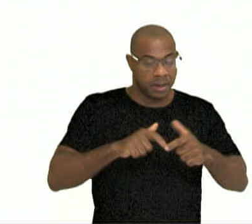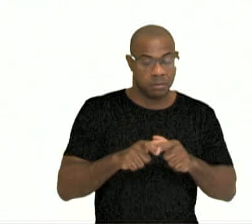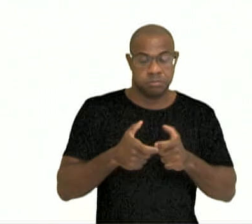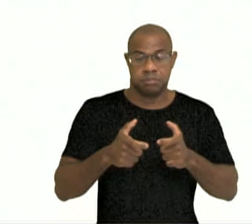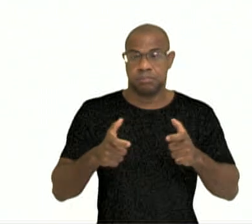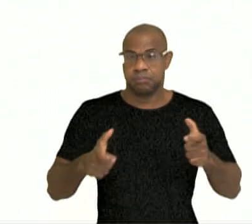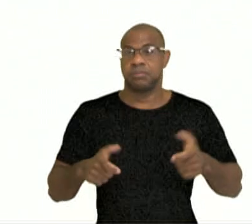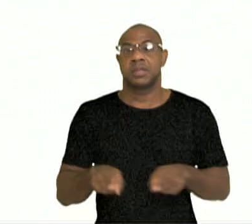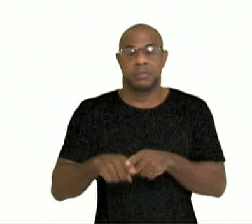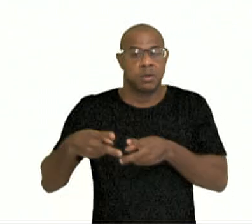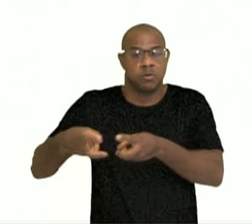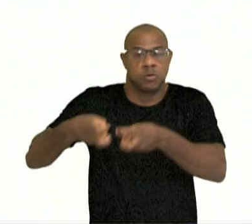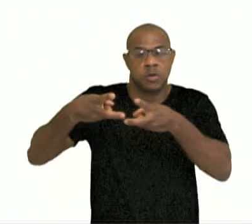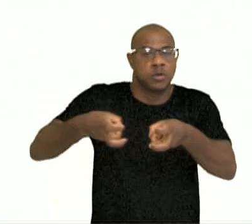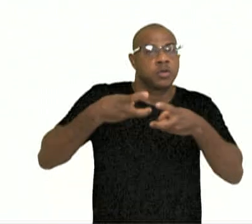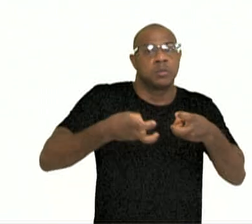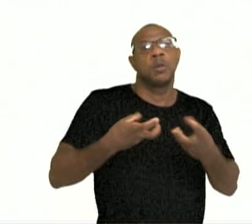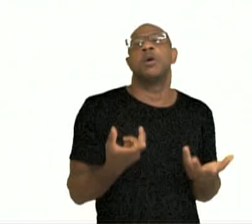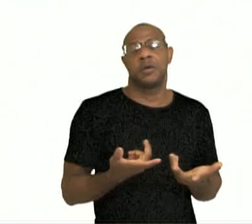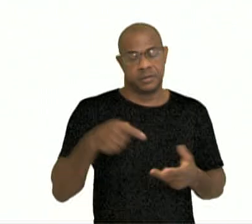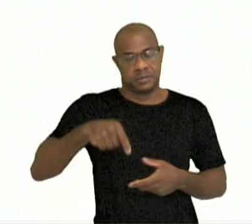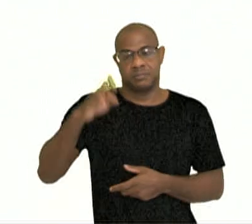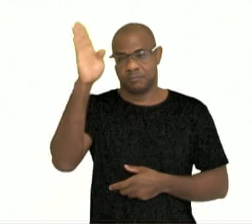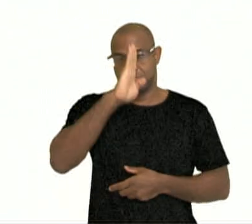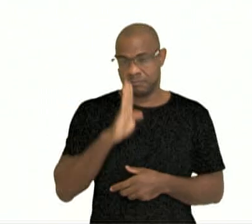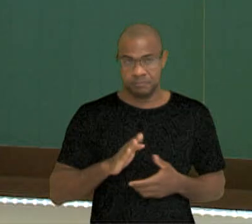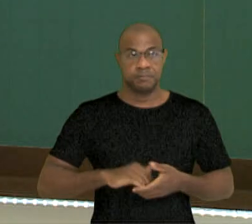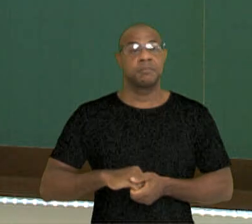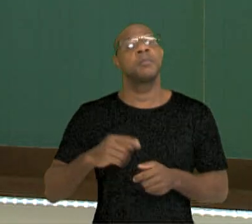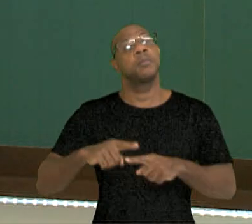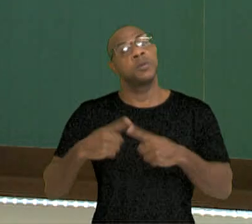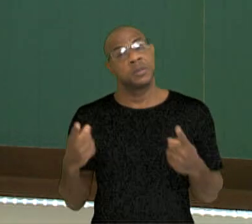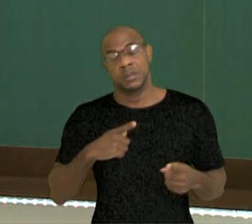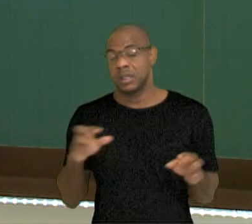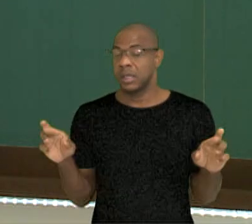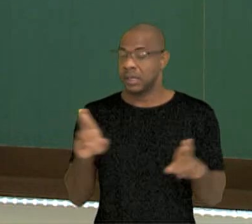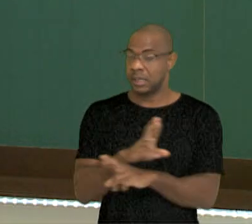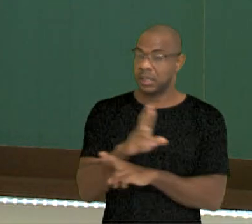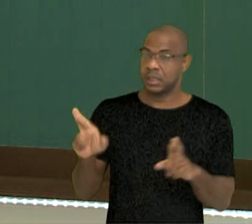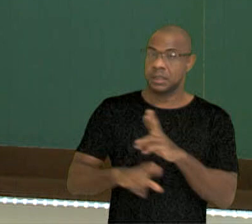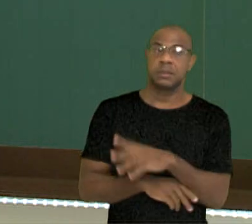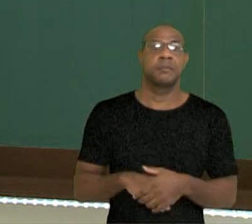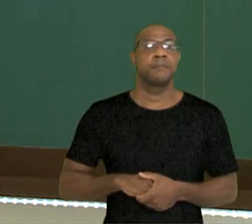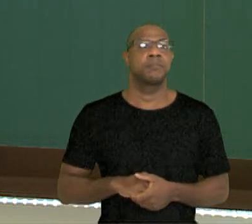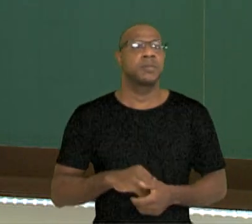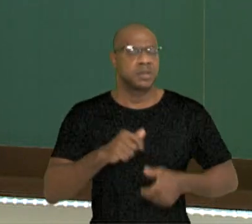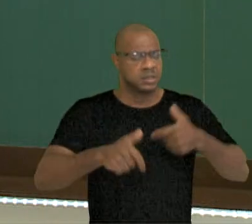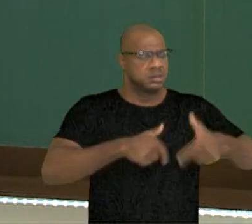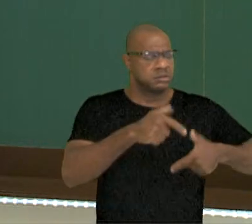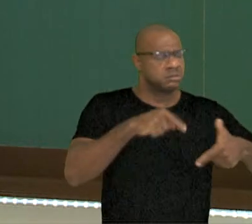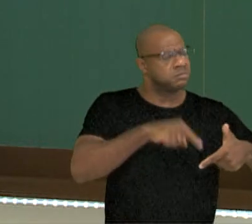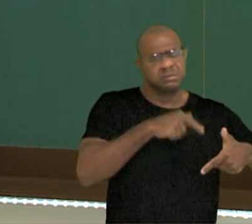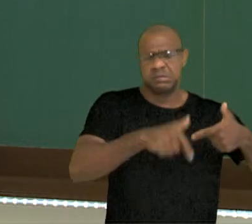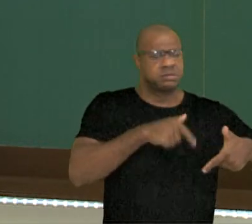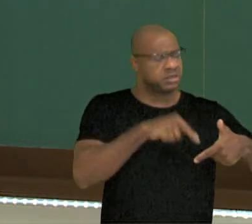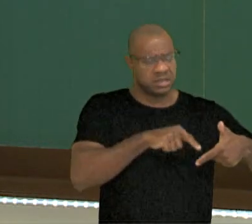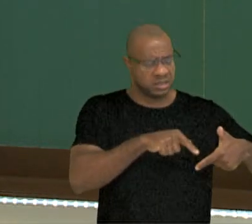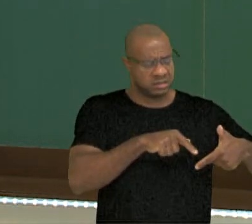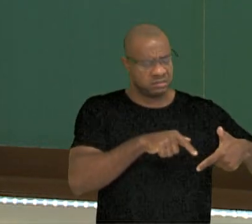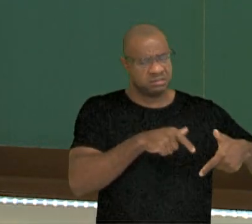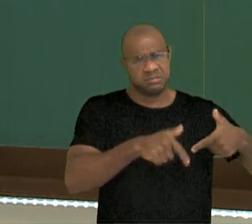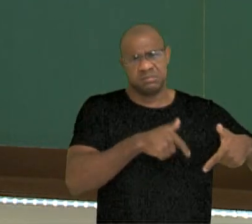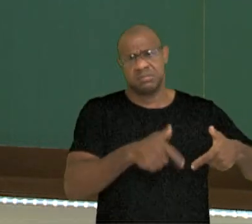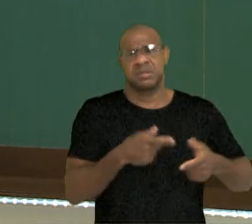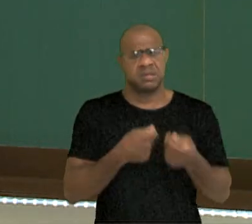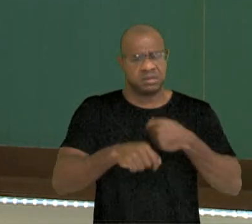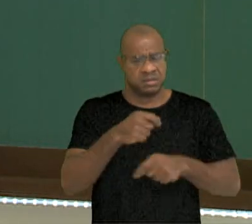os recursos desse território, dessa área. Então, por isso a relação. O que tem a ver a atividade econômica ali, a lavoura de